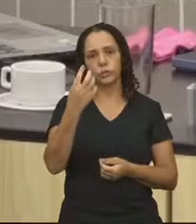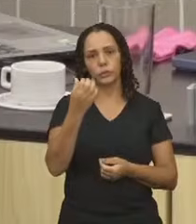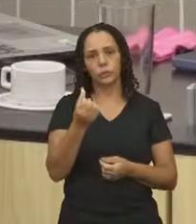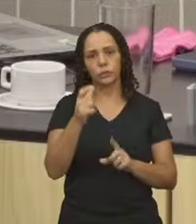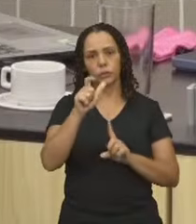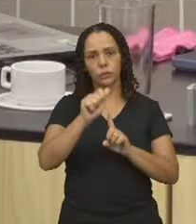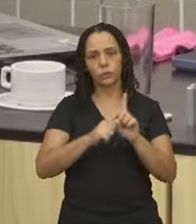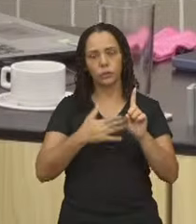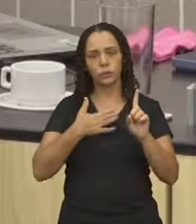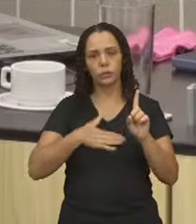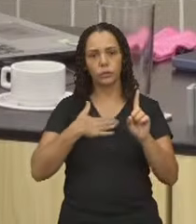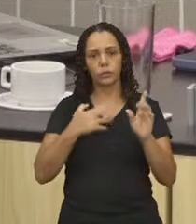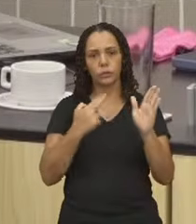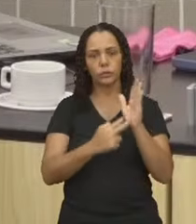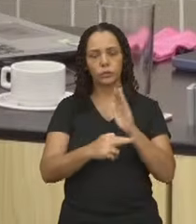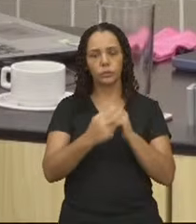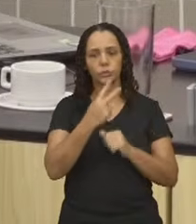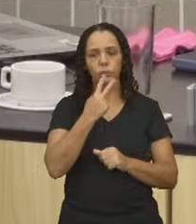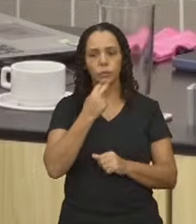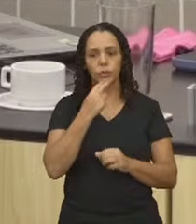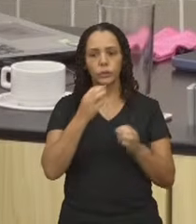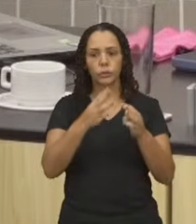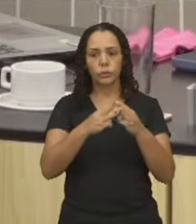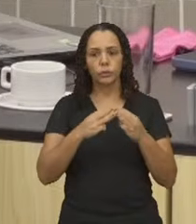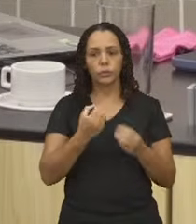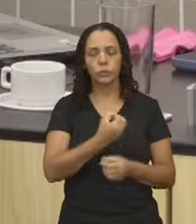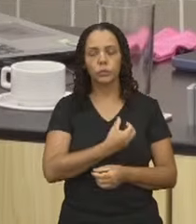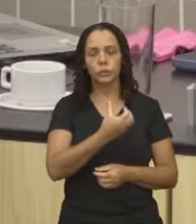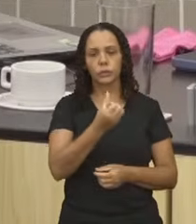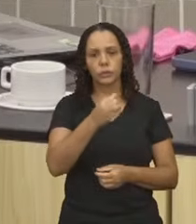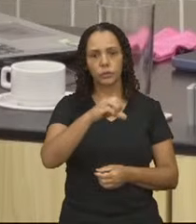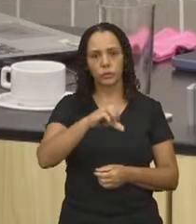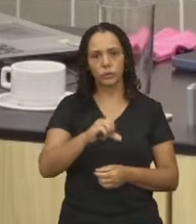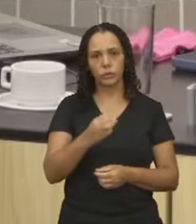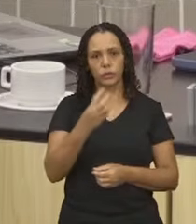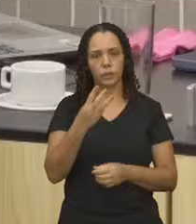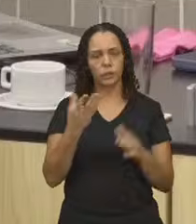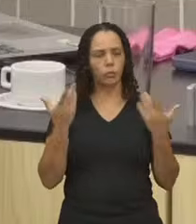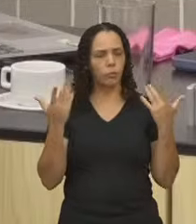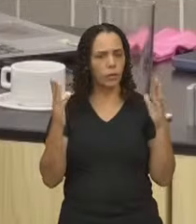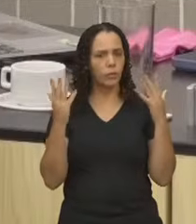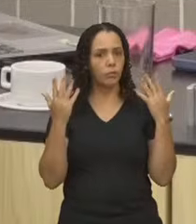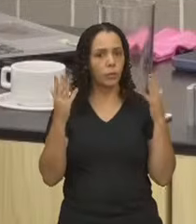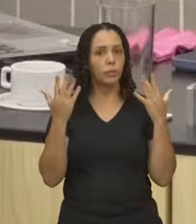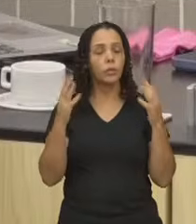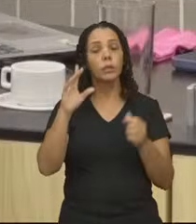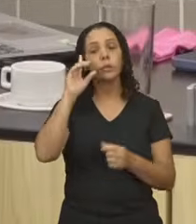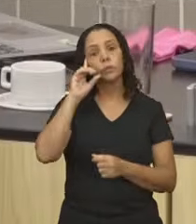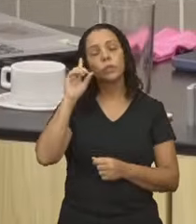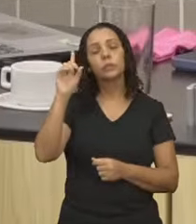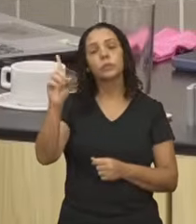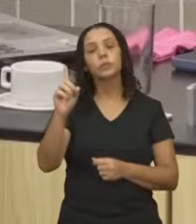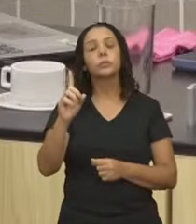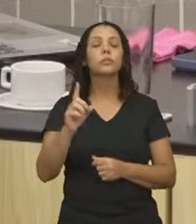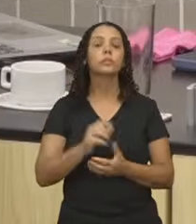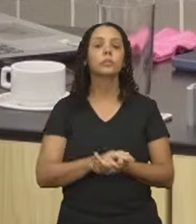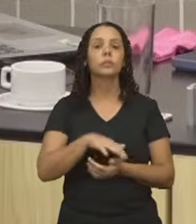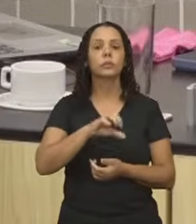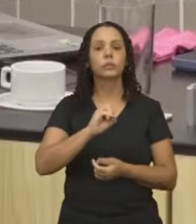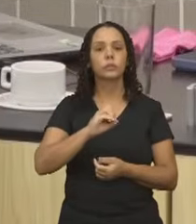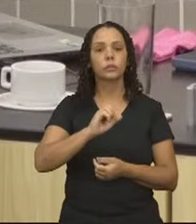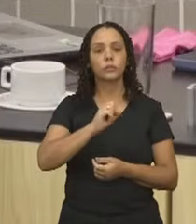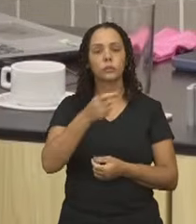autoria, Valmir do Parque Meia Lua. Moção 693, moção comemorativa pelo transcurso do Dia de São